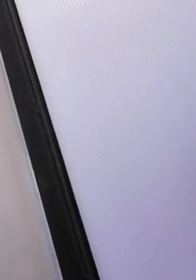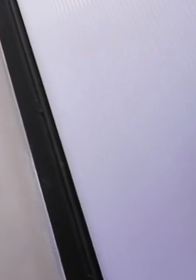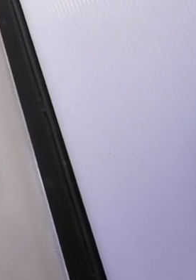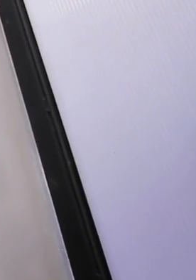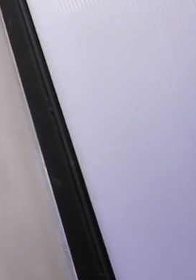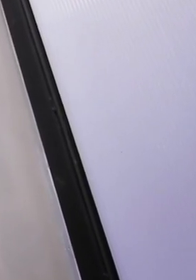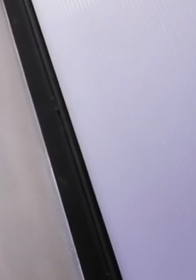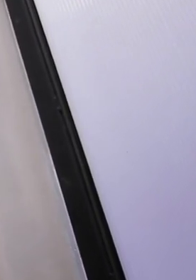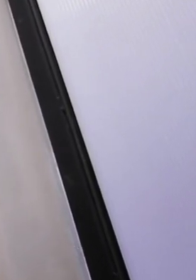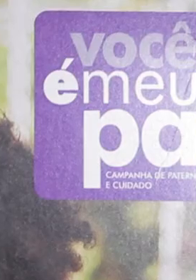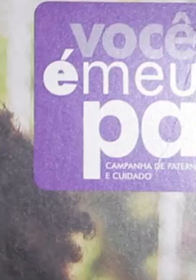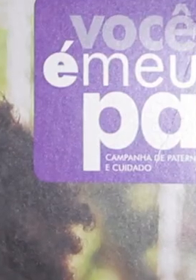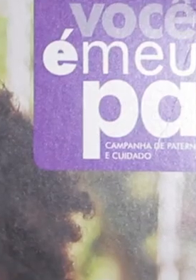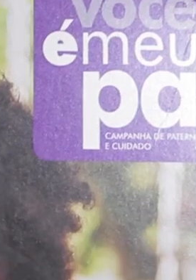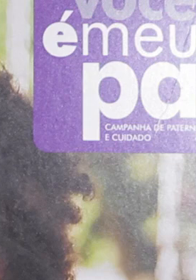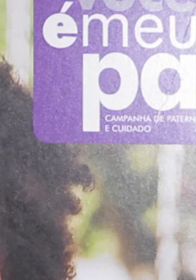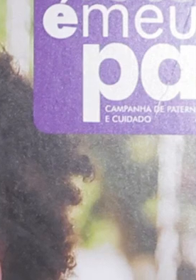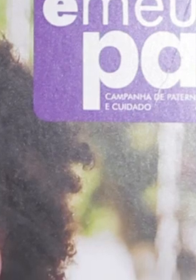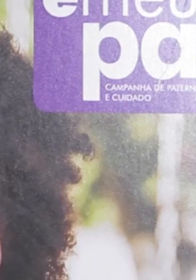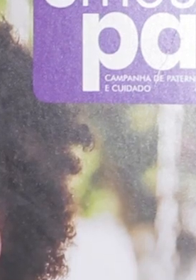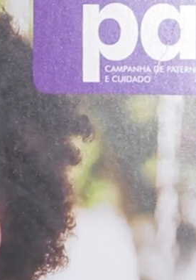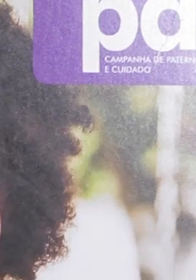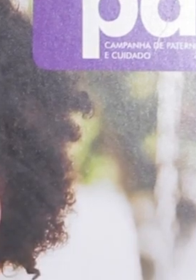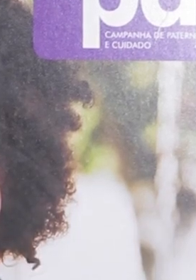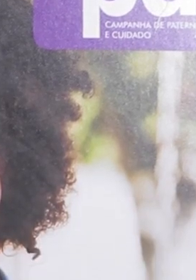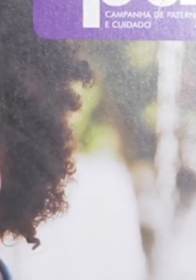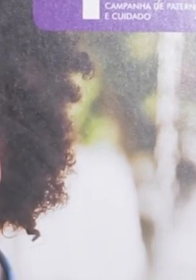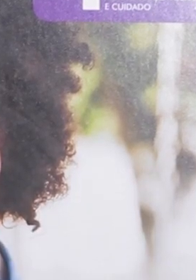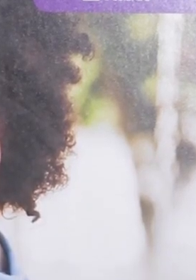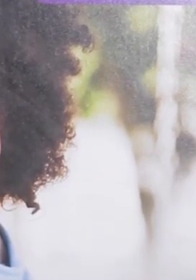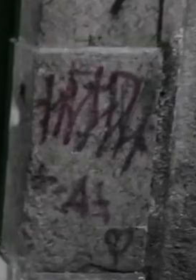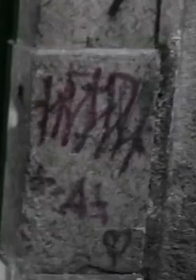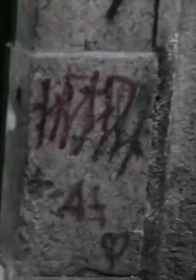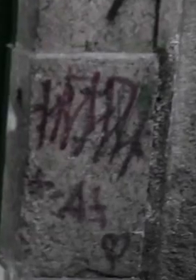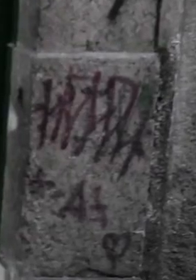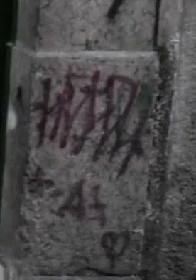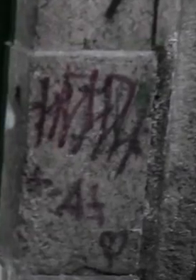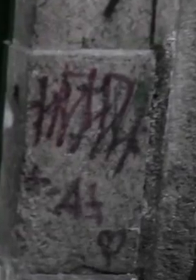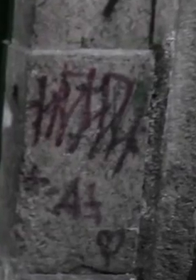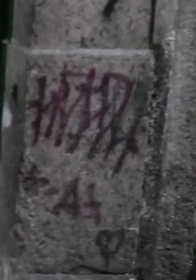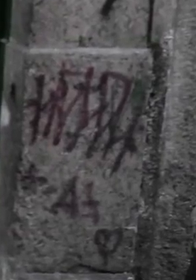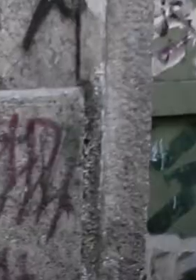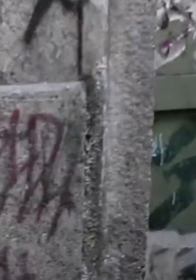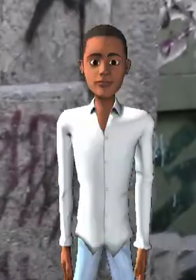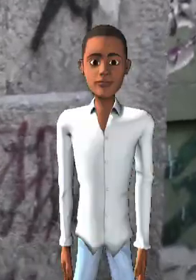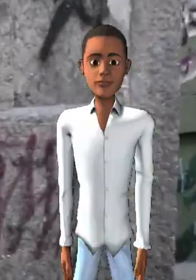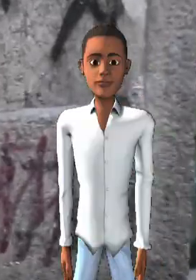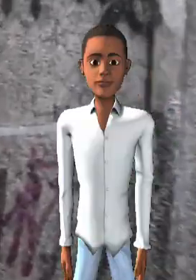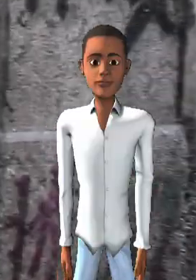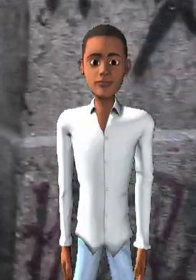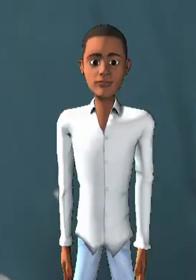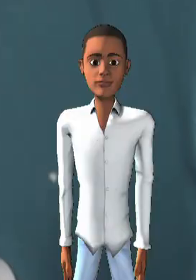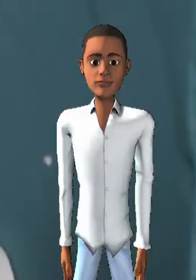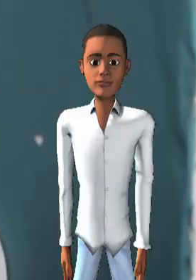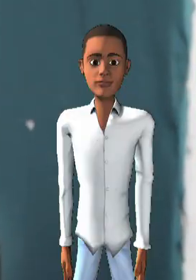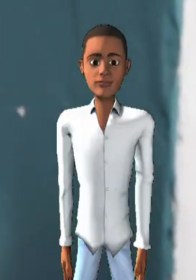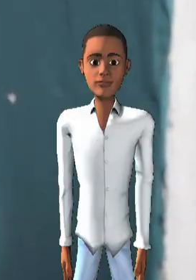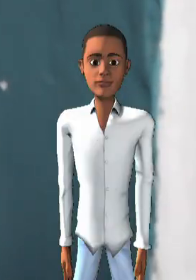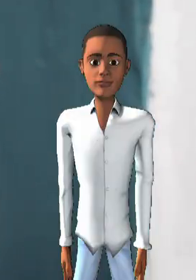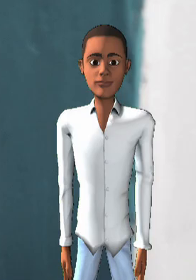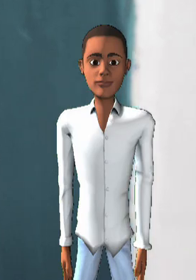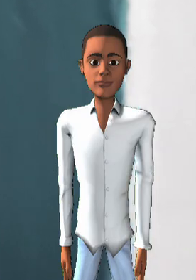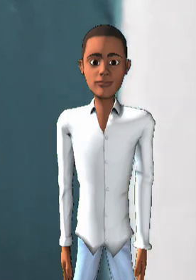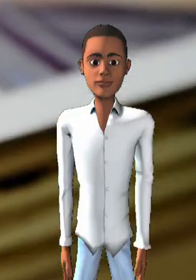trabalha com promoção da equidade de gênero e transformação de masculinidade também. Vamos conhecer. Sorrindo, ele passa pela